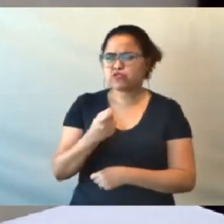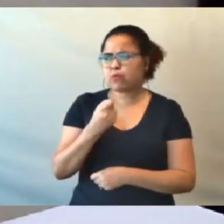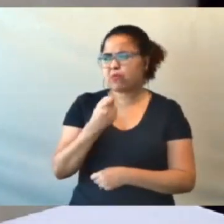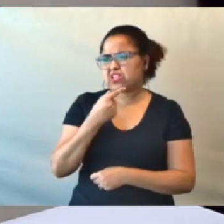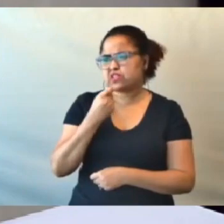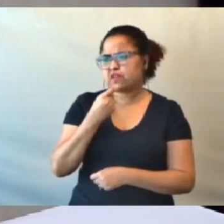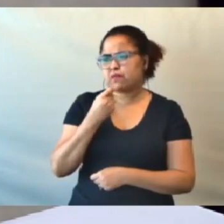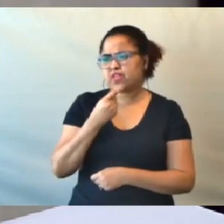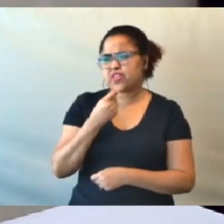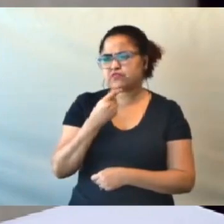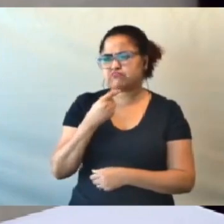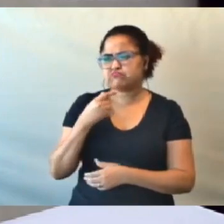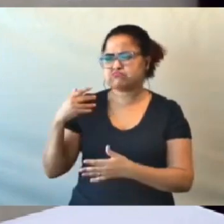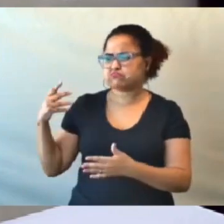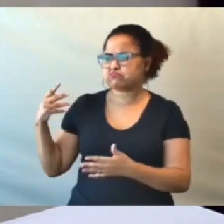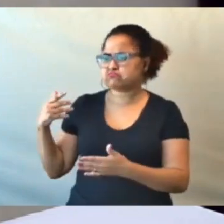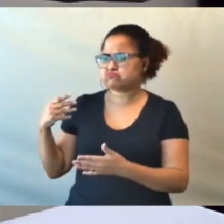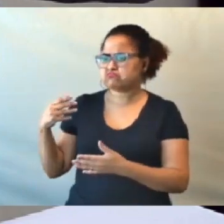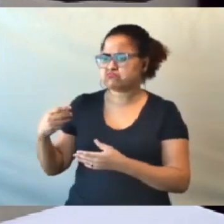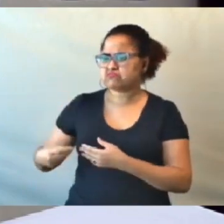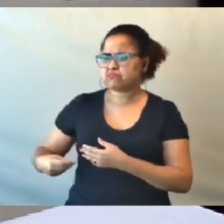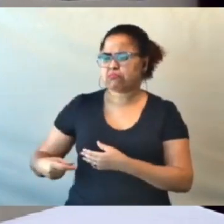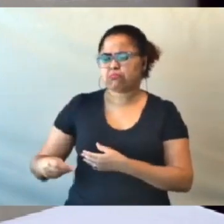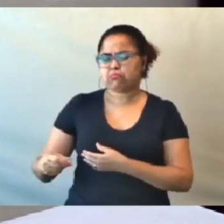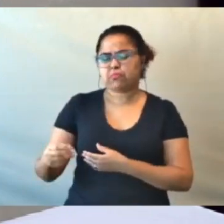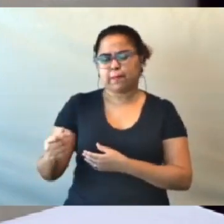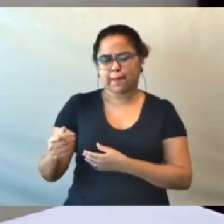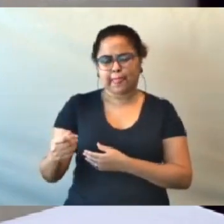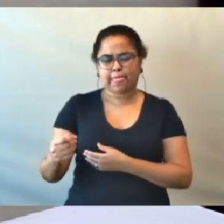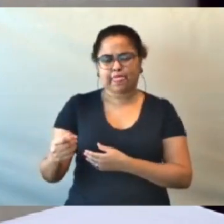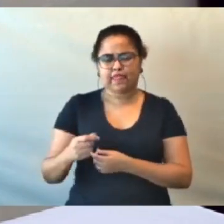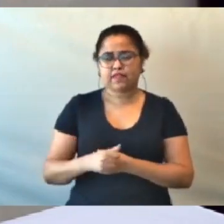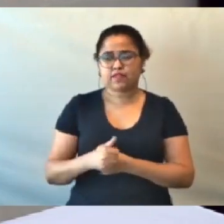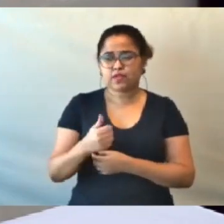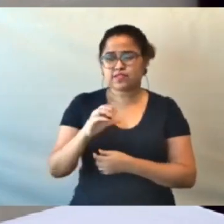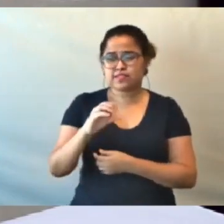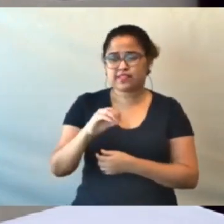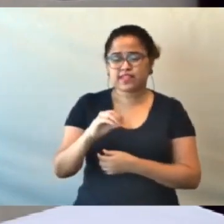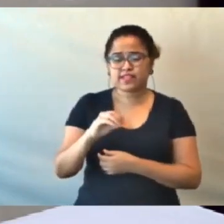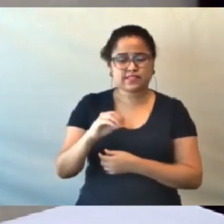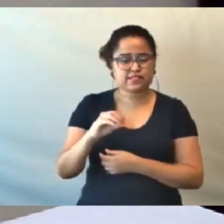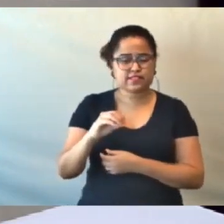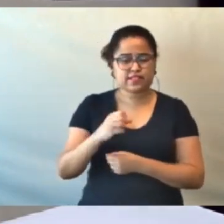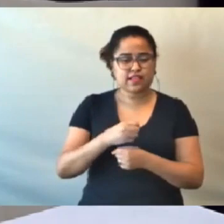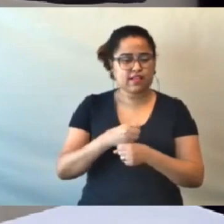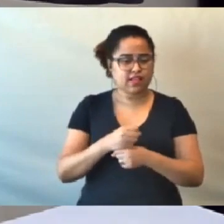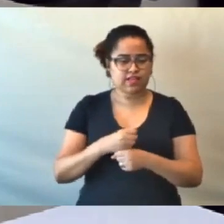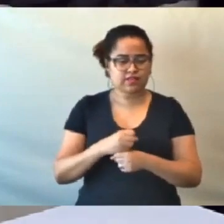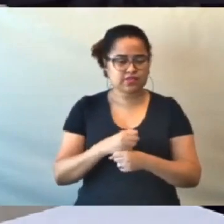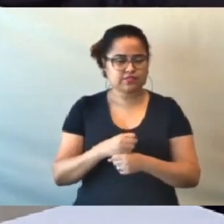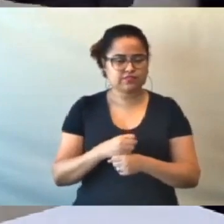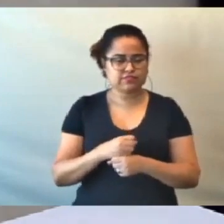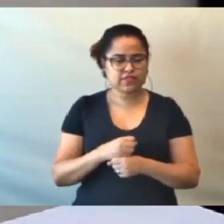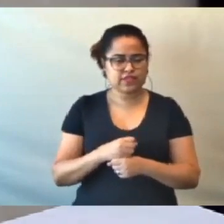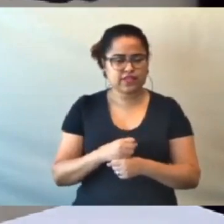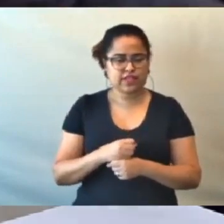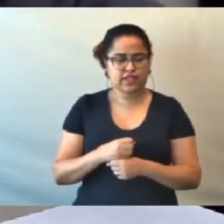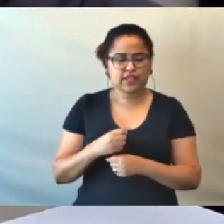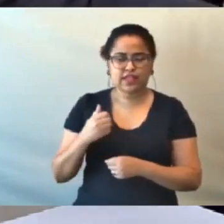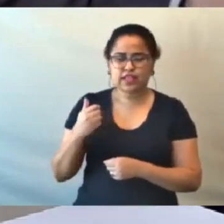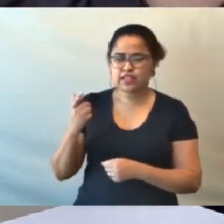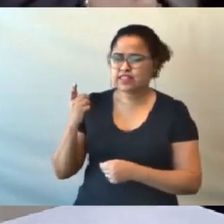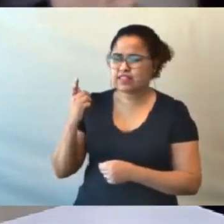tem quase 10 anos já, e não se providencia o transplante do órgão que está com problema. A gente está vendo